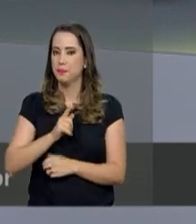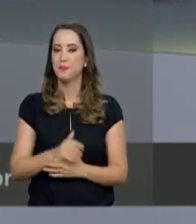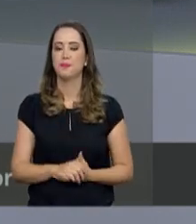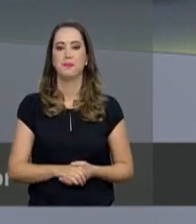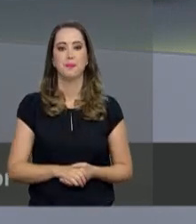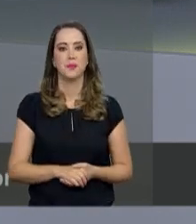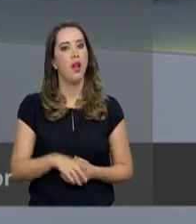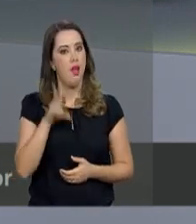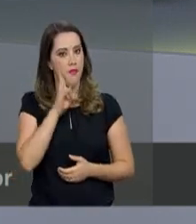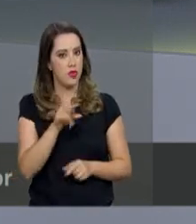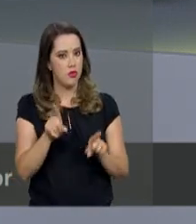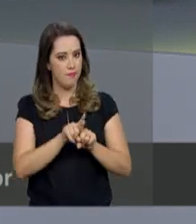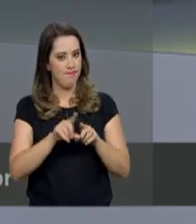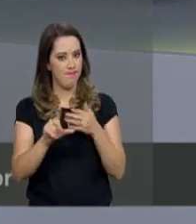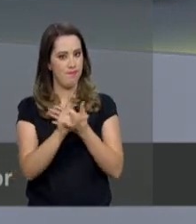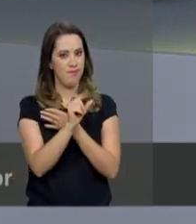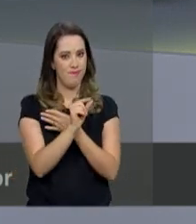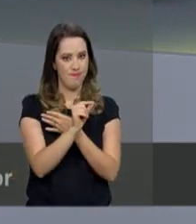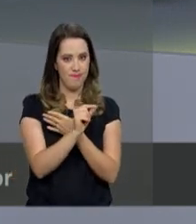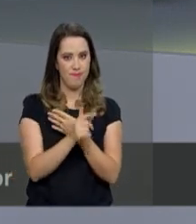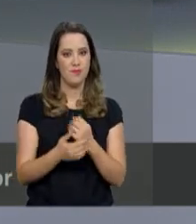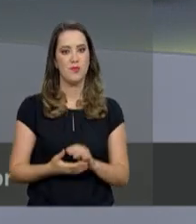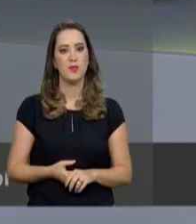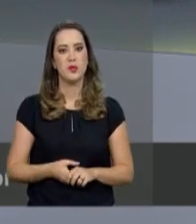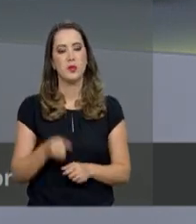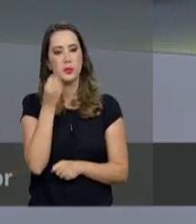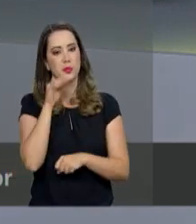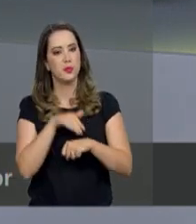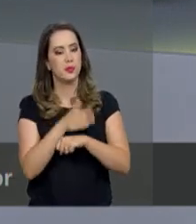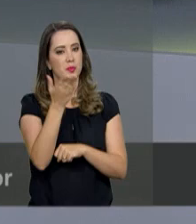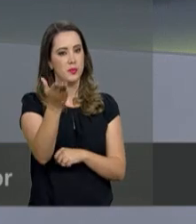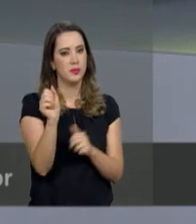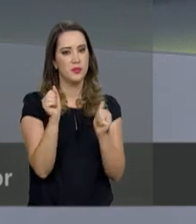canal no YouTube. Acesse também o nosso perfil no Twitter.